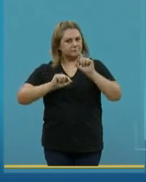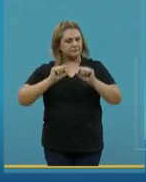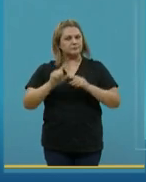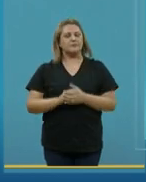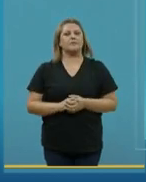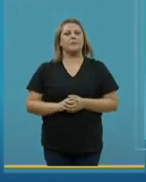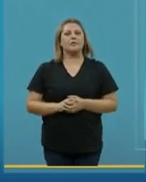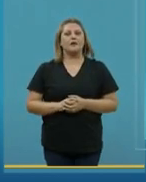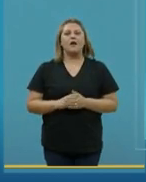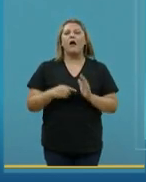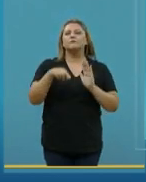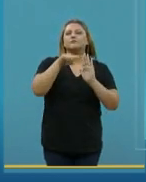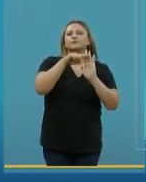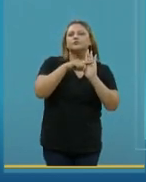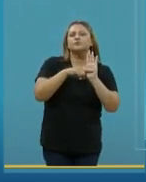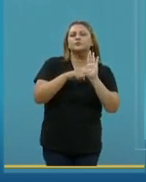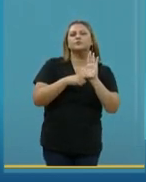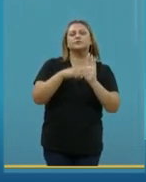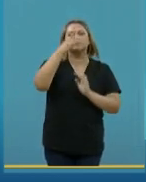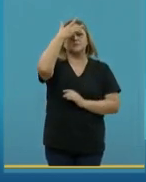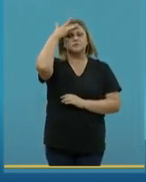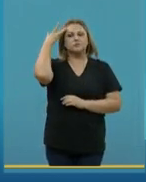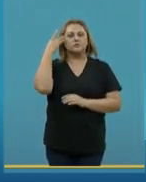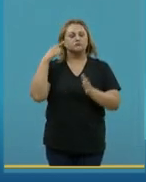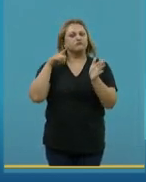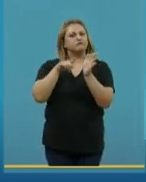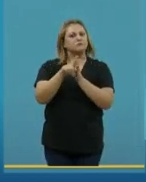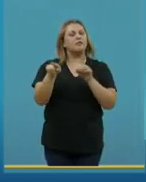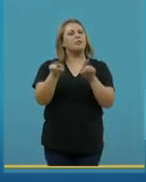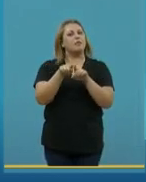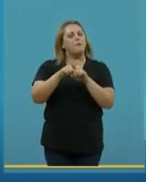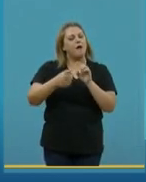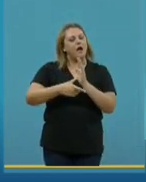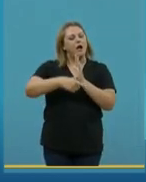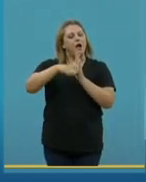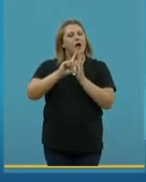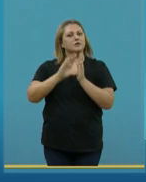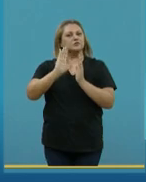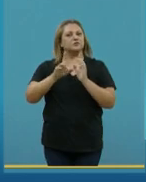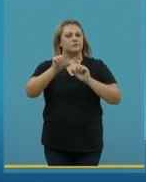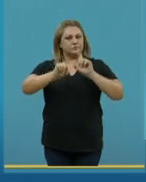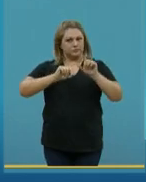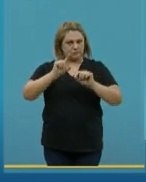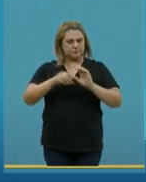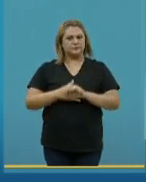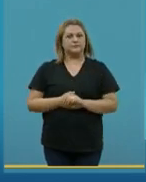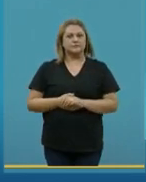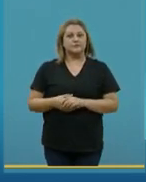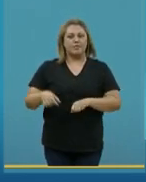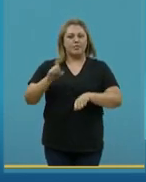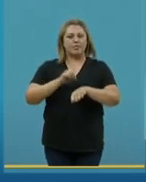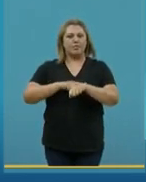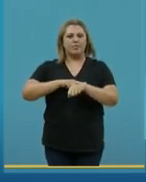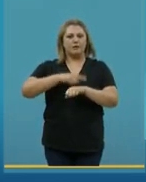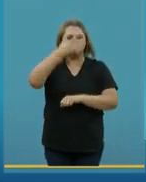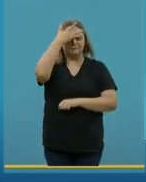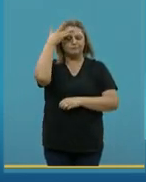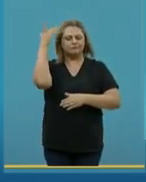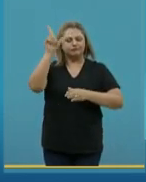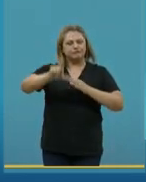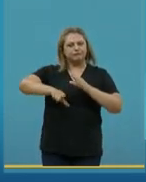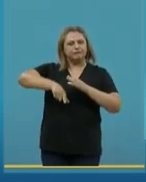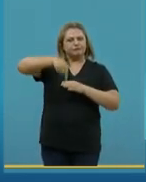as perguntas também foi definida pela organização do debate o mediador mas sortear na hora o candidato que irá